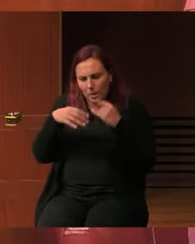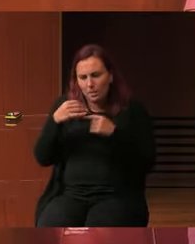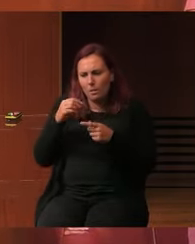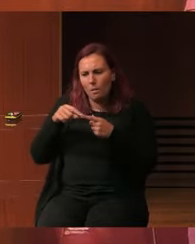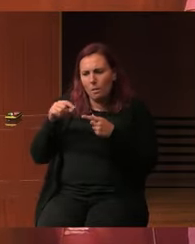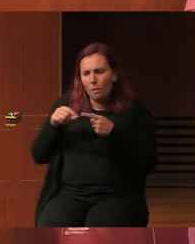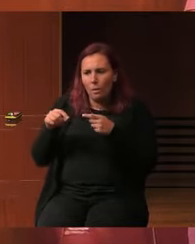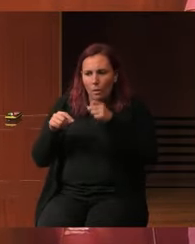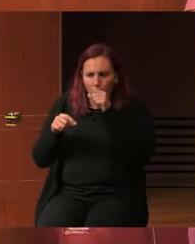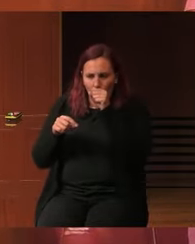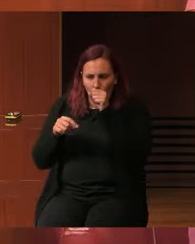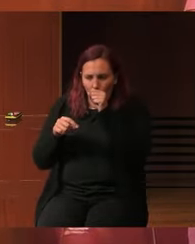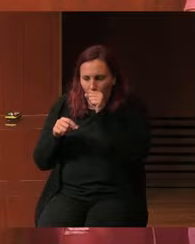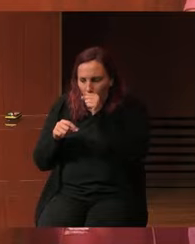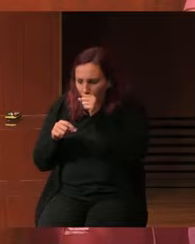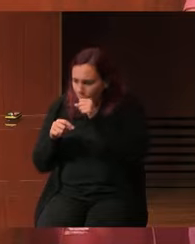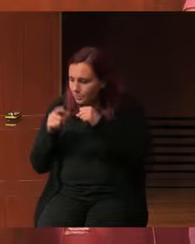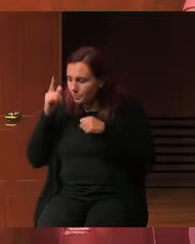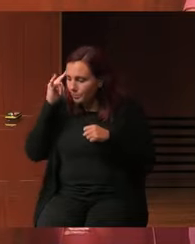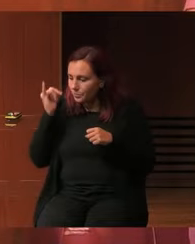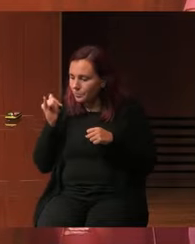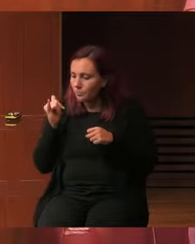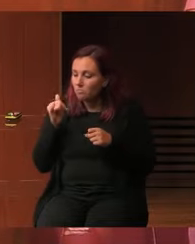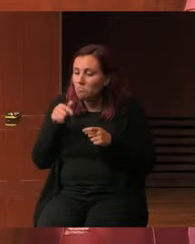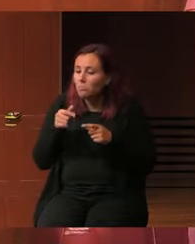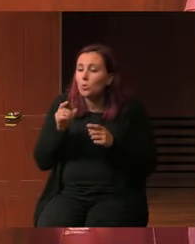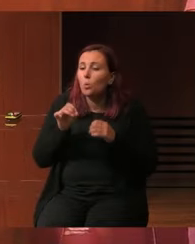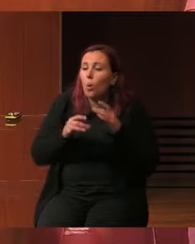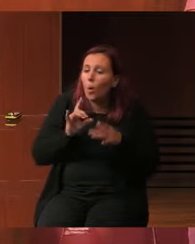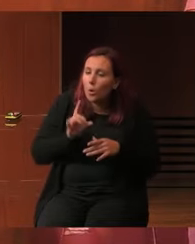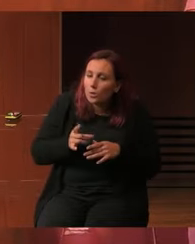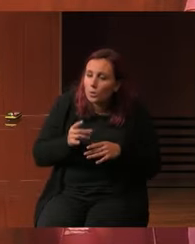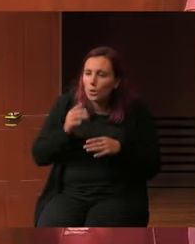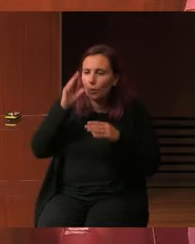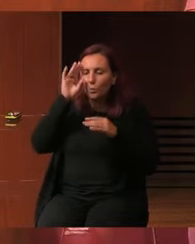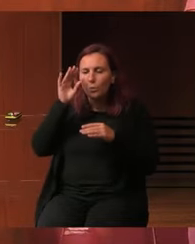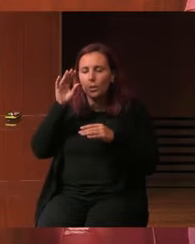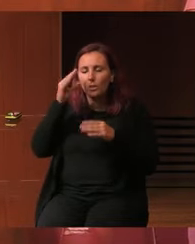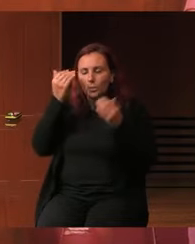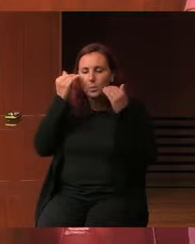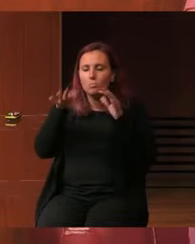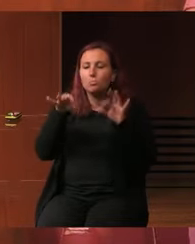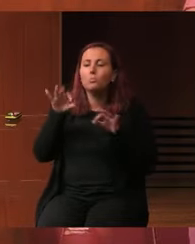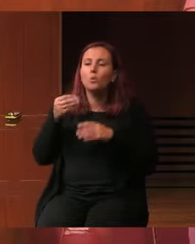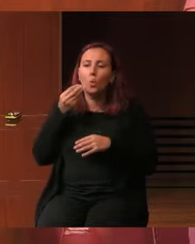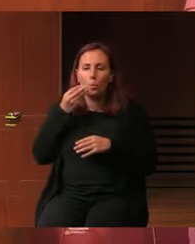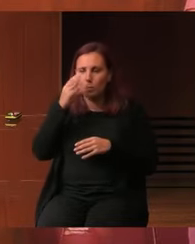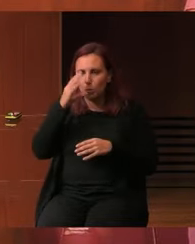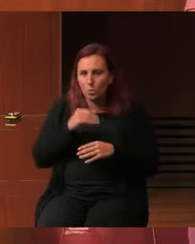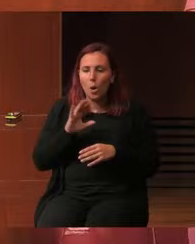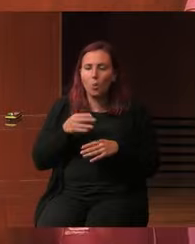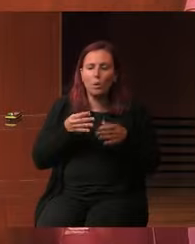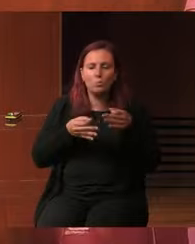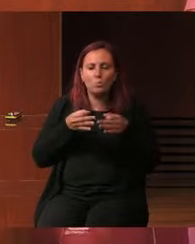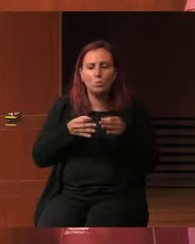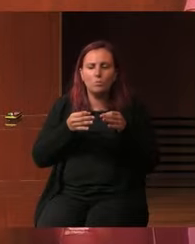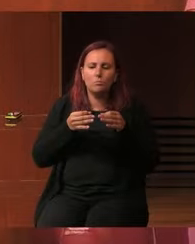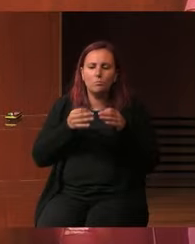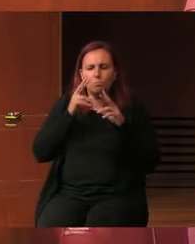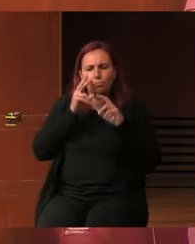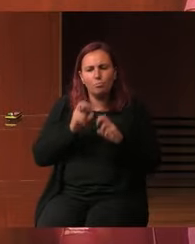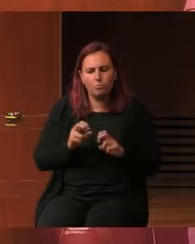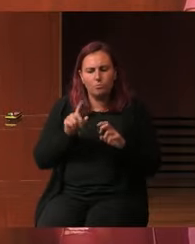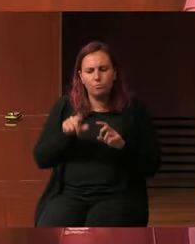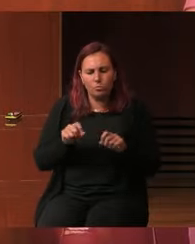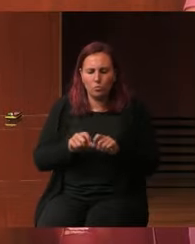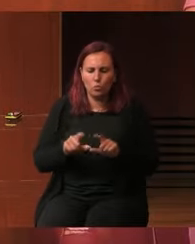nesta ideia de caixa negra, que nós não sabemos o que é que lá está ou porque é que aquela informação é selecionada. Quando nós vamos a um motor de busca e fazemos uma